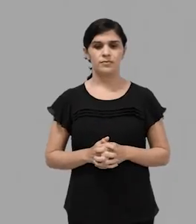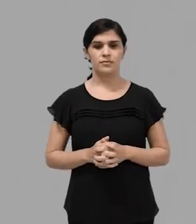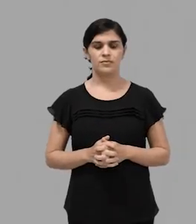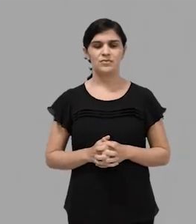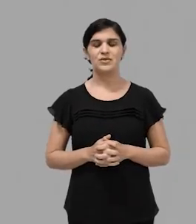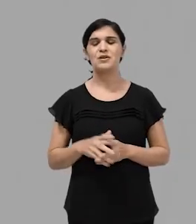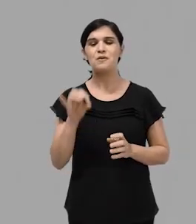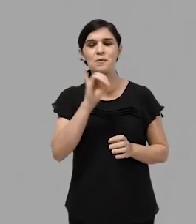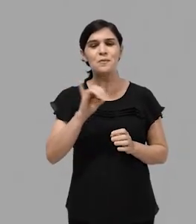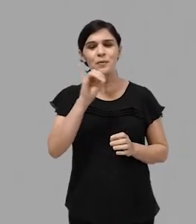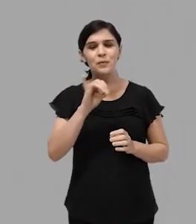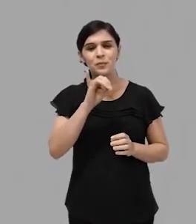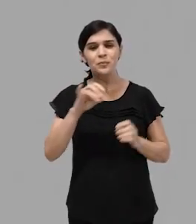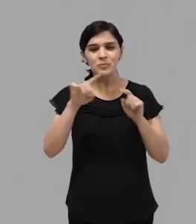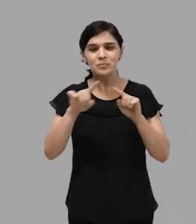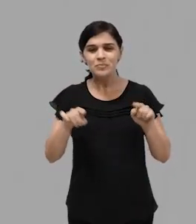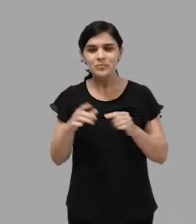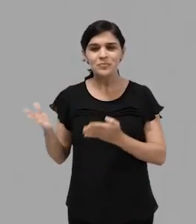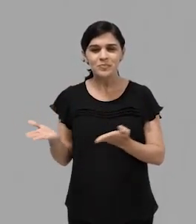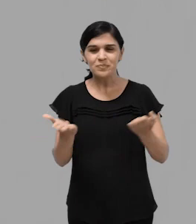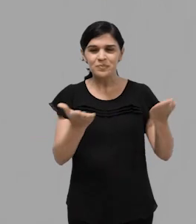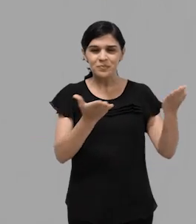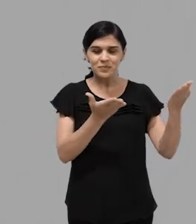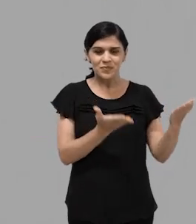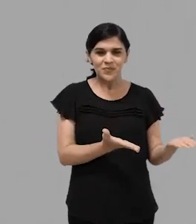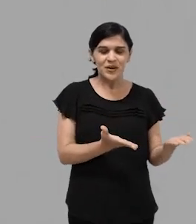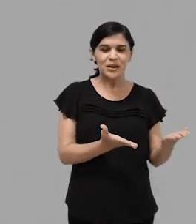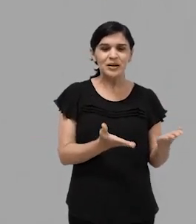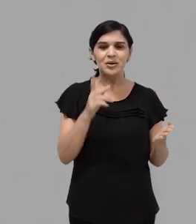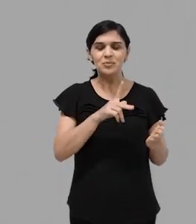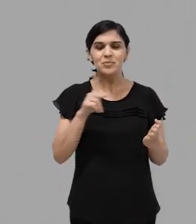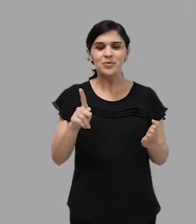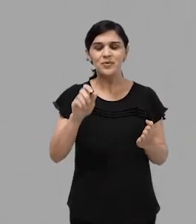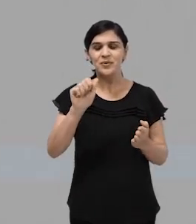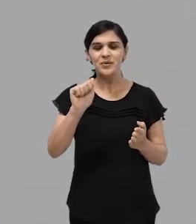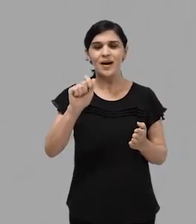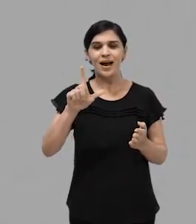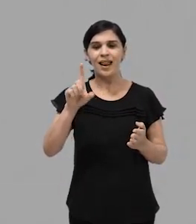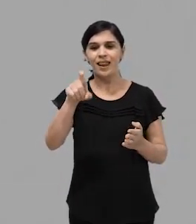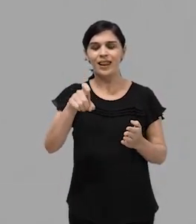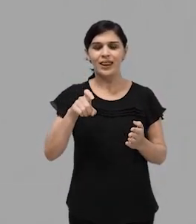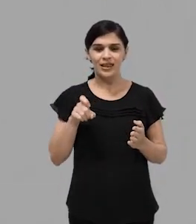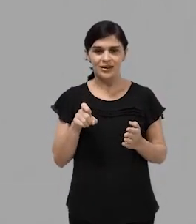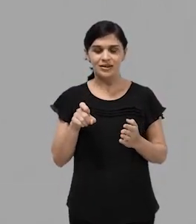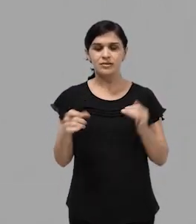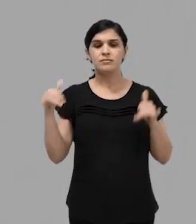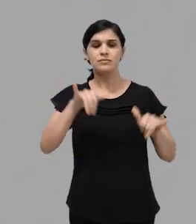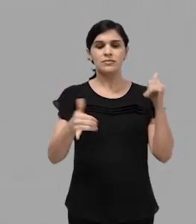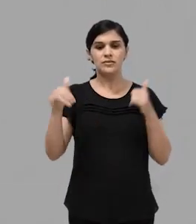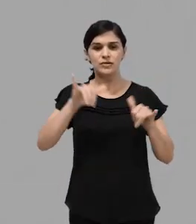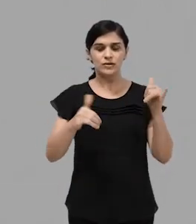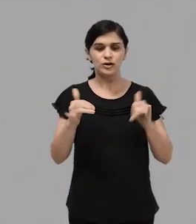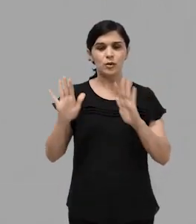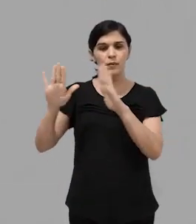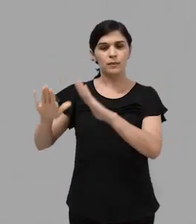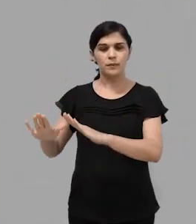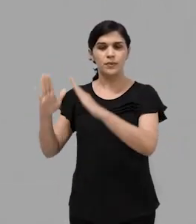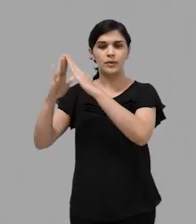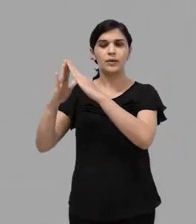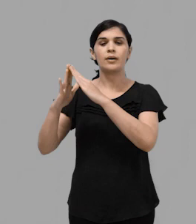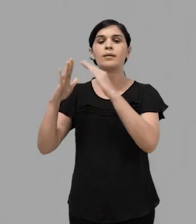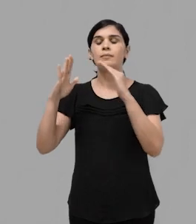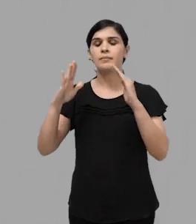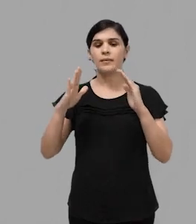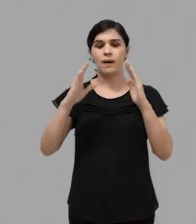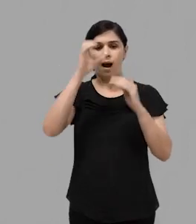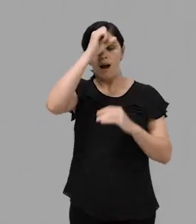Olá, turma, sejam todos bem-vindos. Professor Alex, disciplina Química, fazemos parte do projeto Fica em Casa Aprendendo.